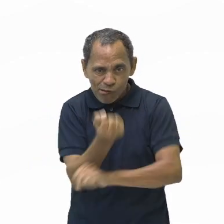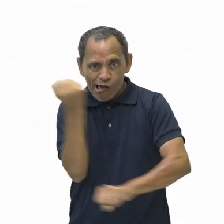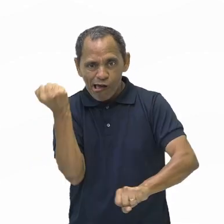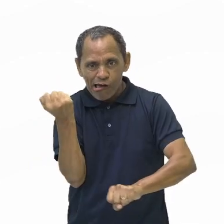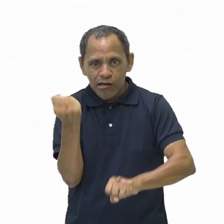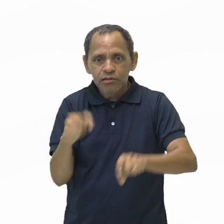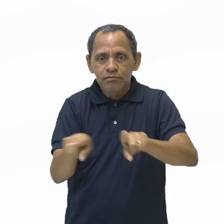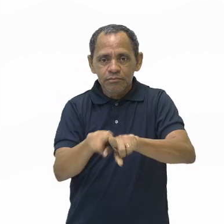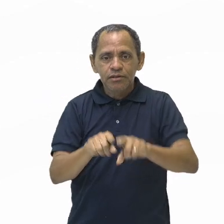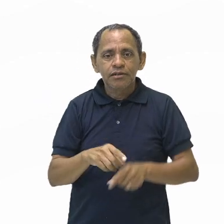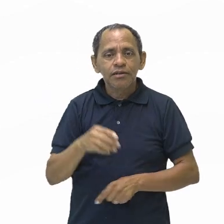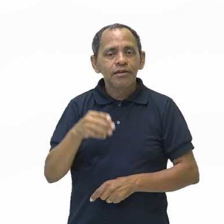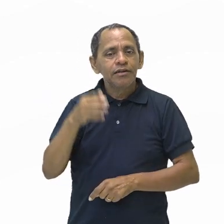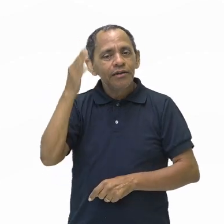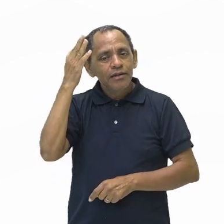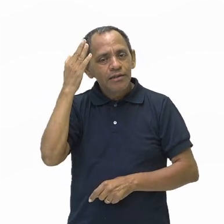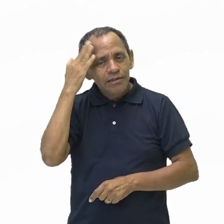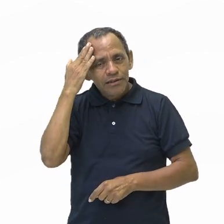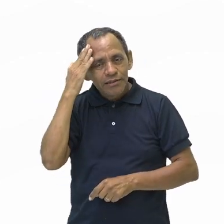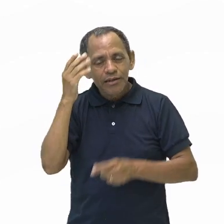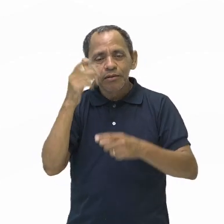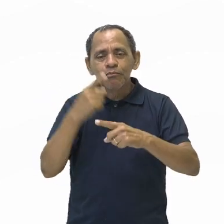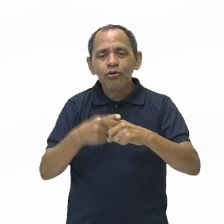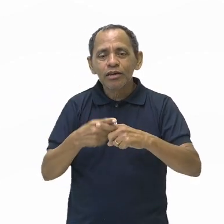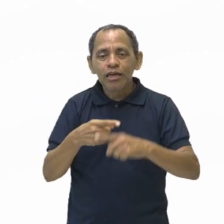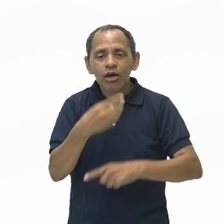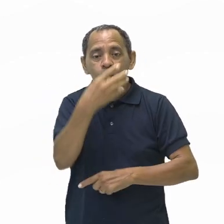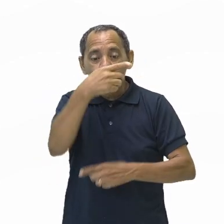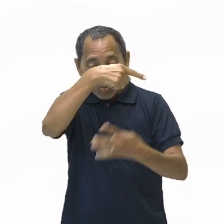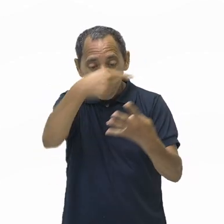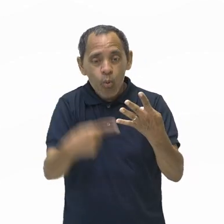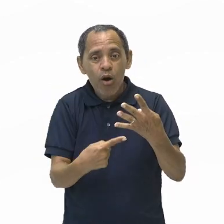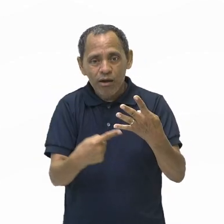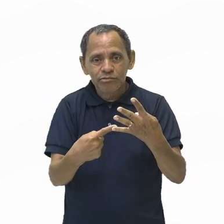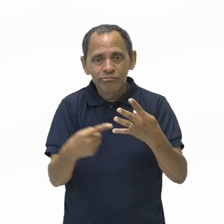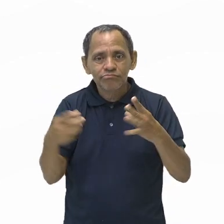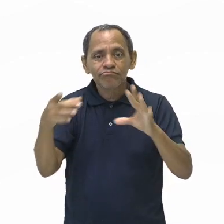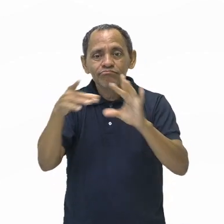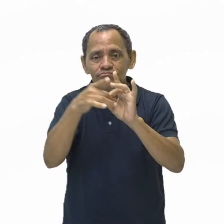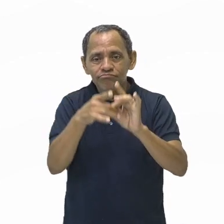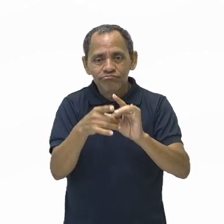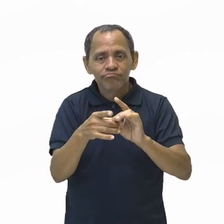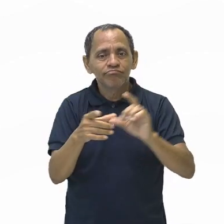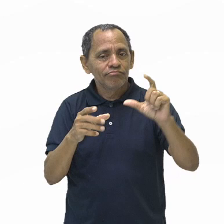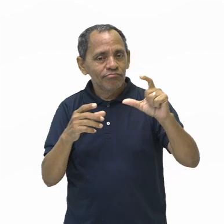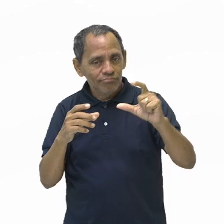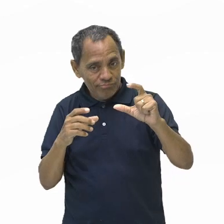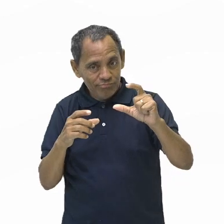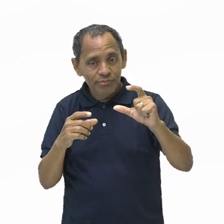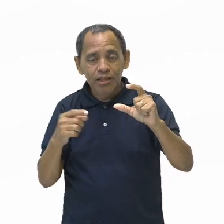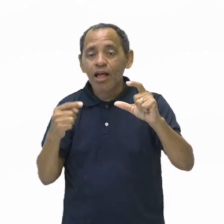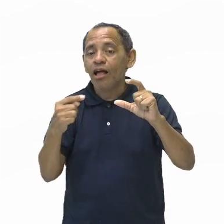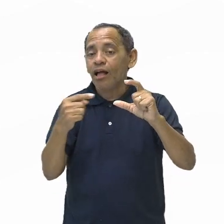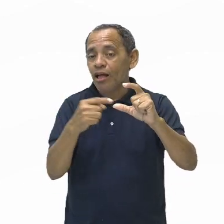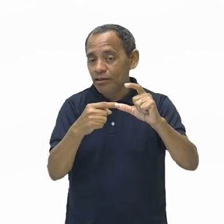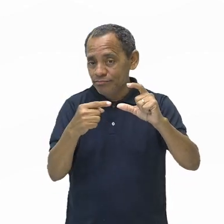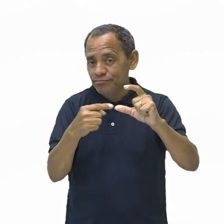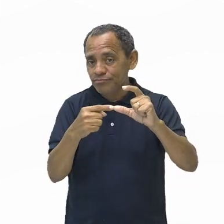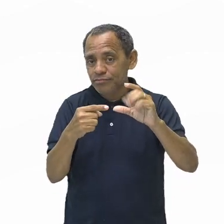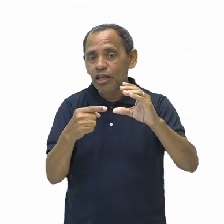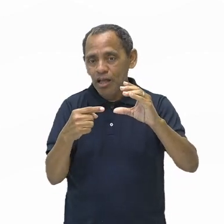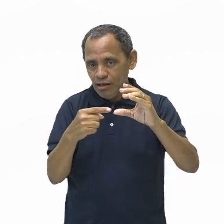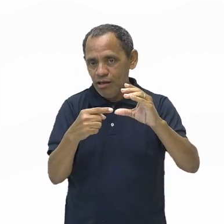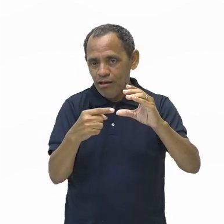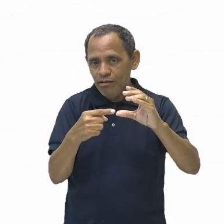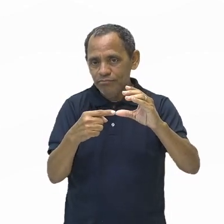entender direitinho por que 4 ligações. O carbono, ele, como você pode ver aí, algumas propriedades, né?